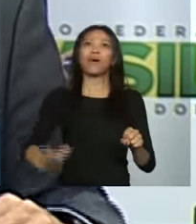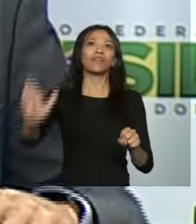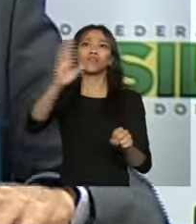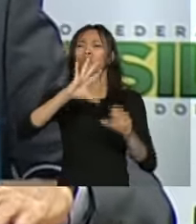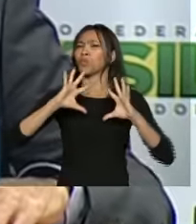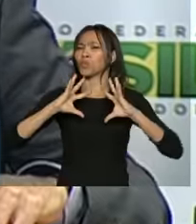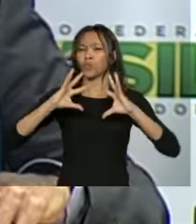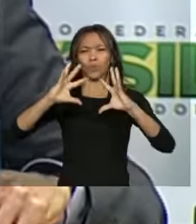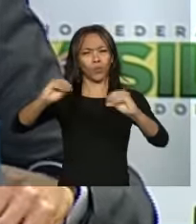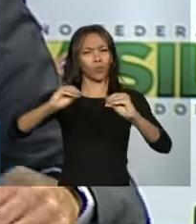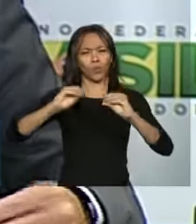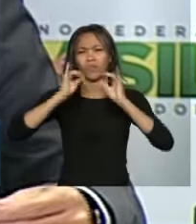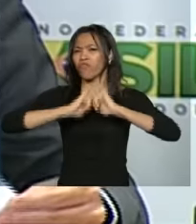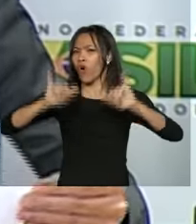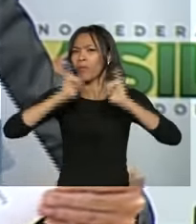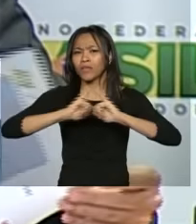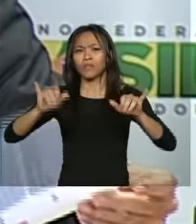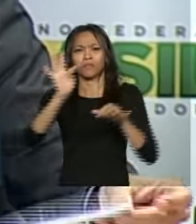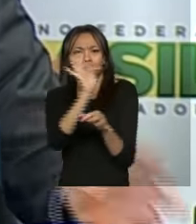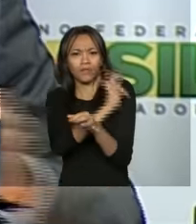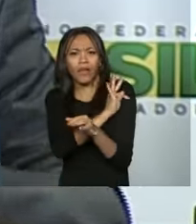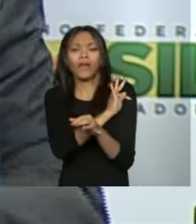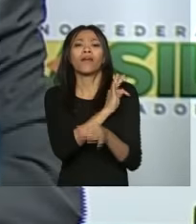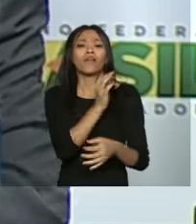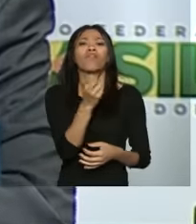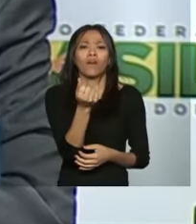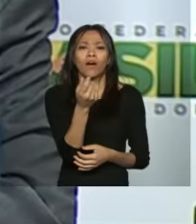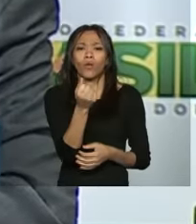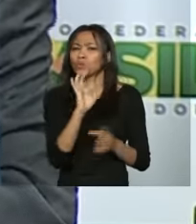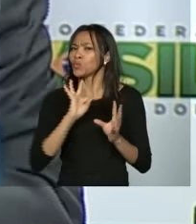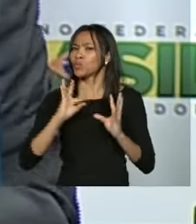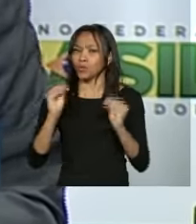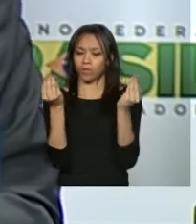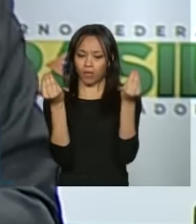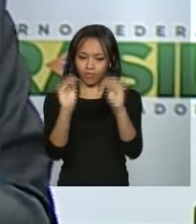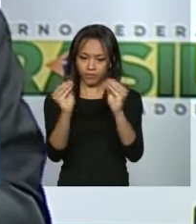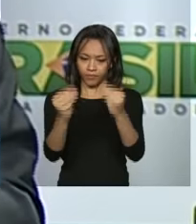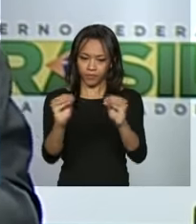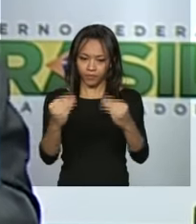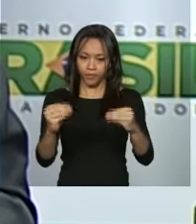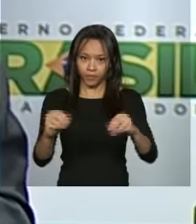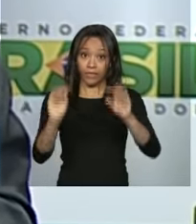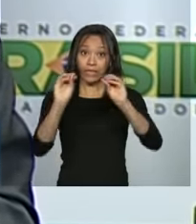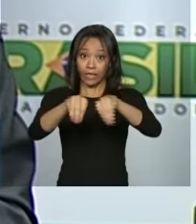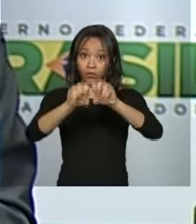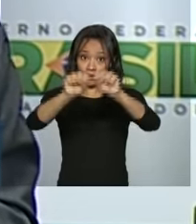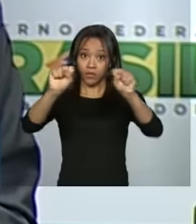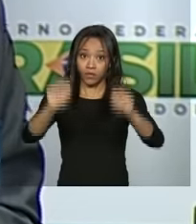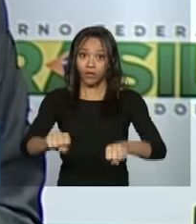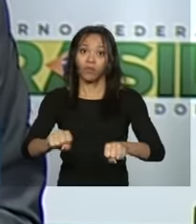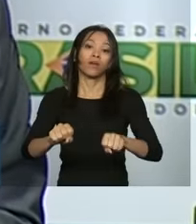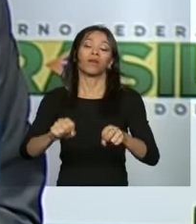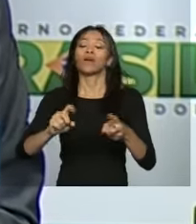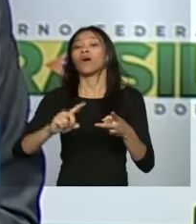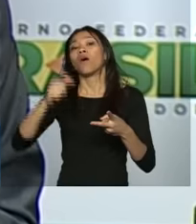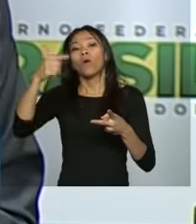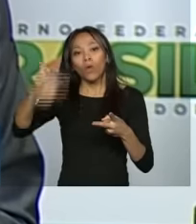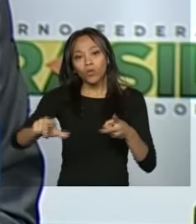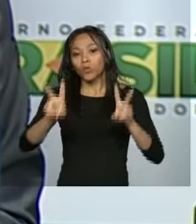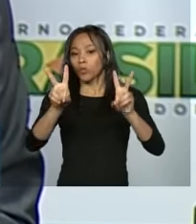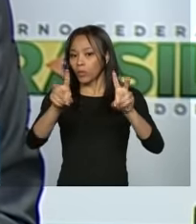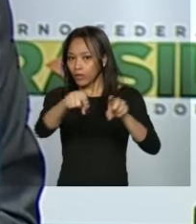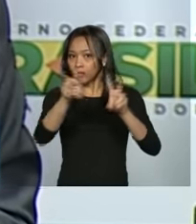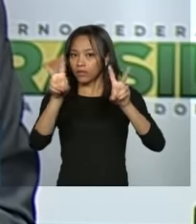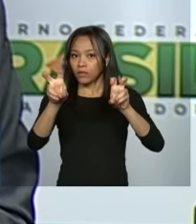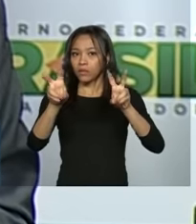informações técnicas e as informações econômicas ainda no campo da regulação sanitária nós estamos eh